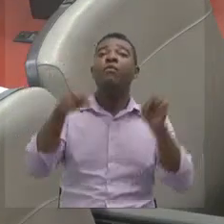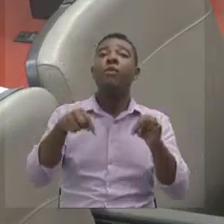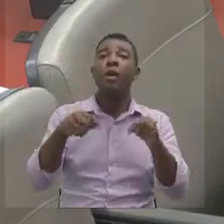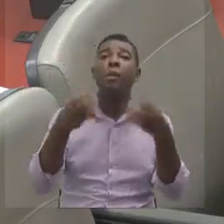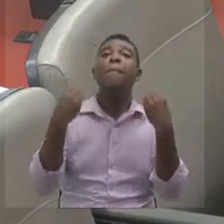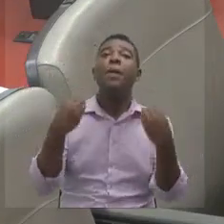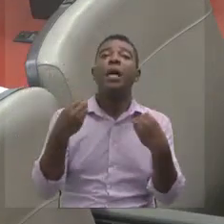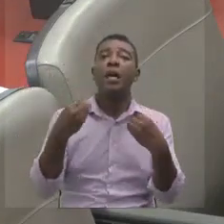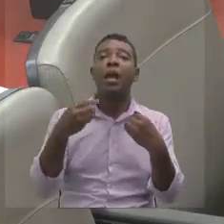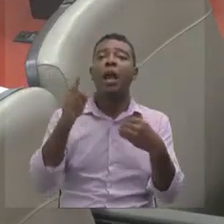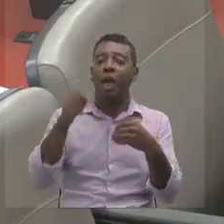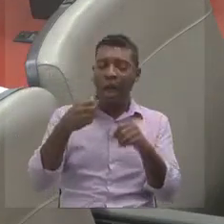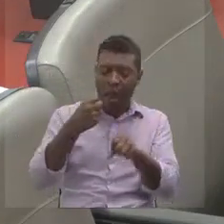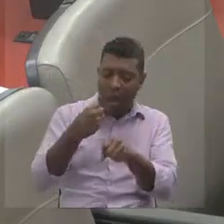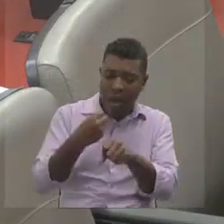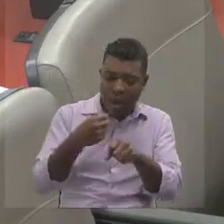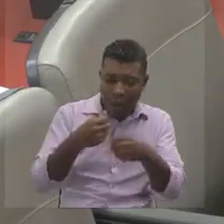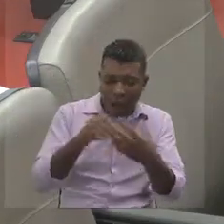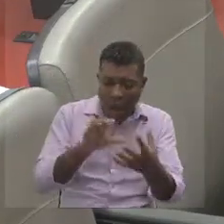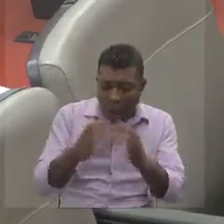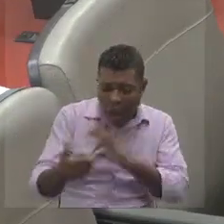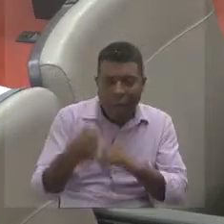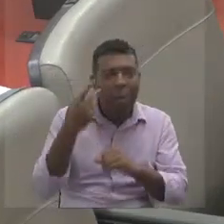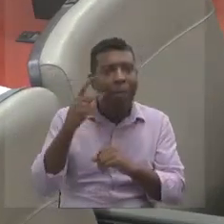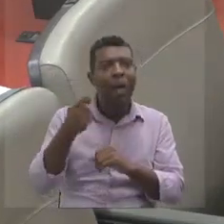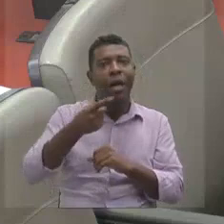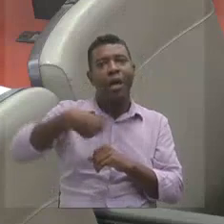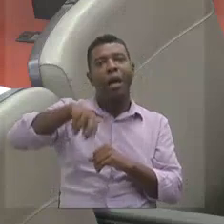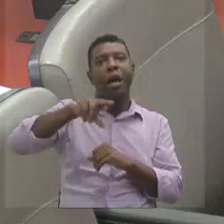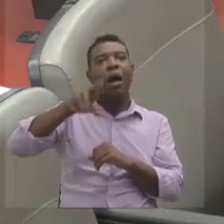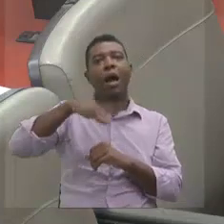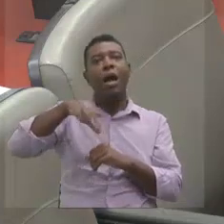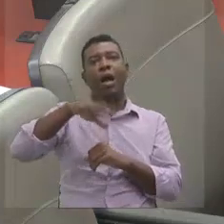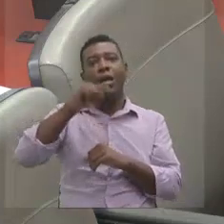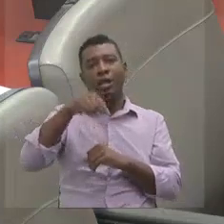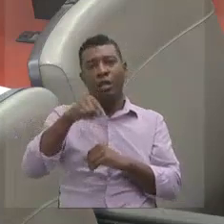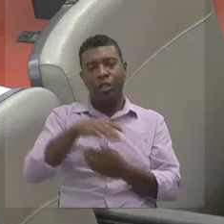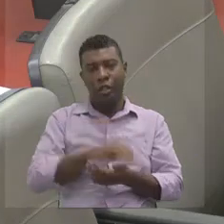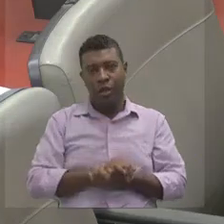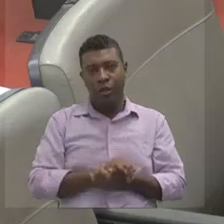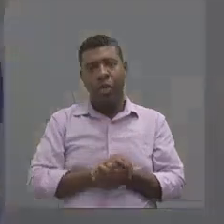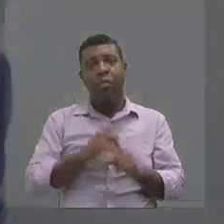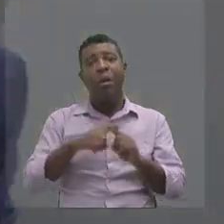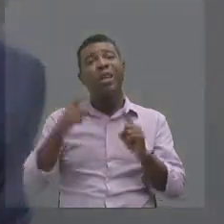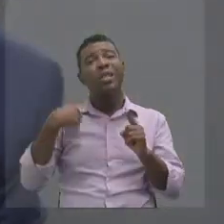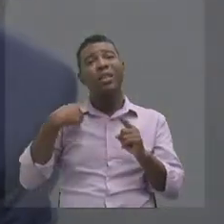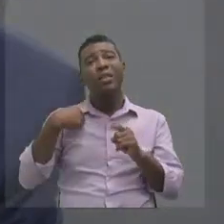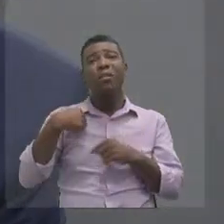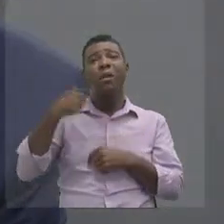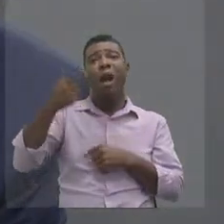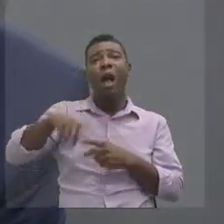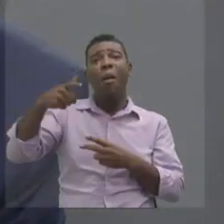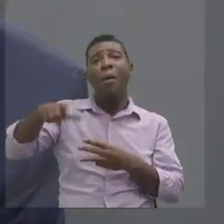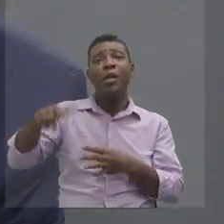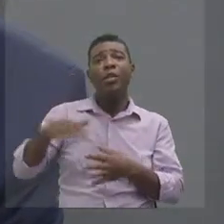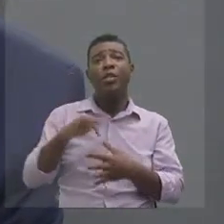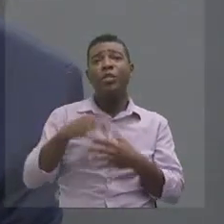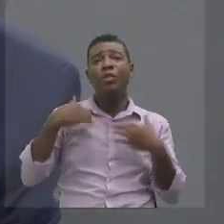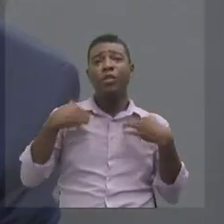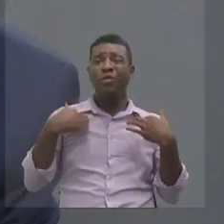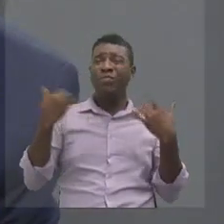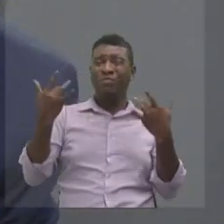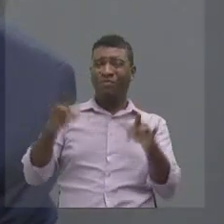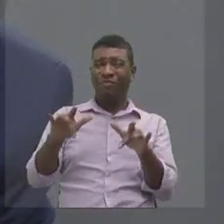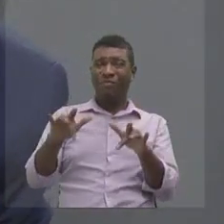obras para região mas antes de entrar nisso eu para não ser repetitivo levando